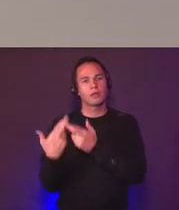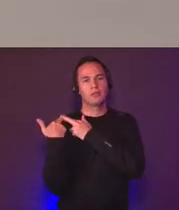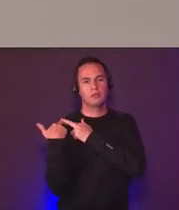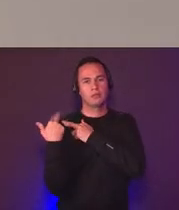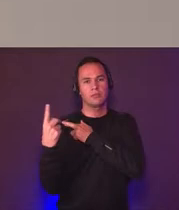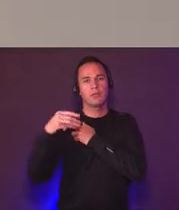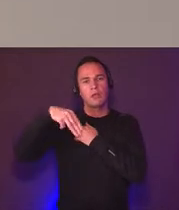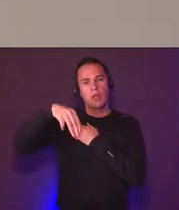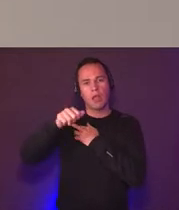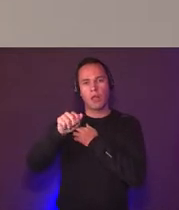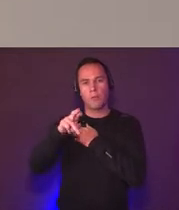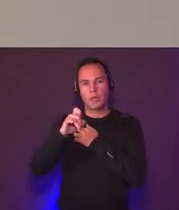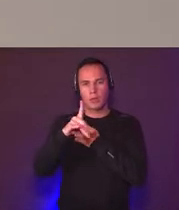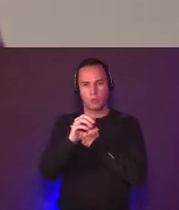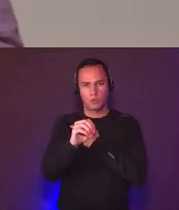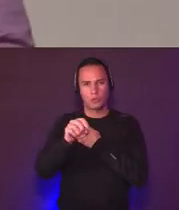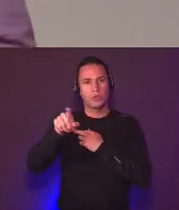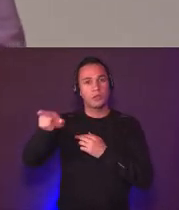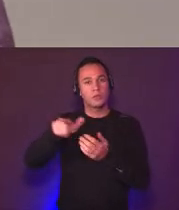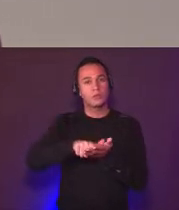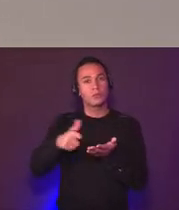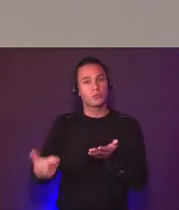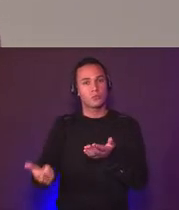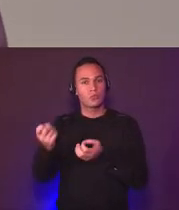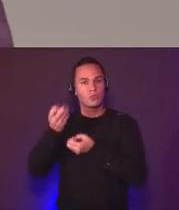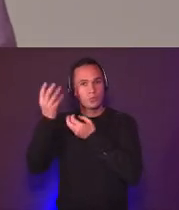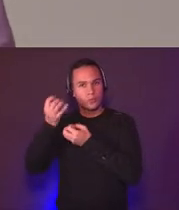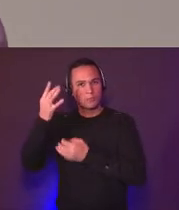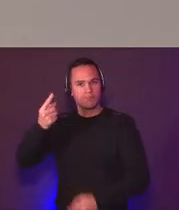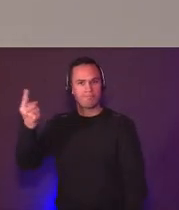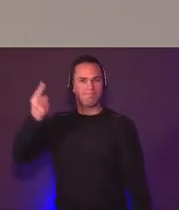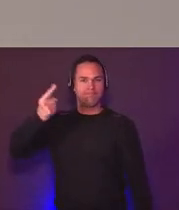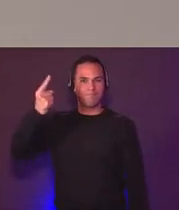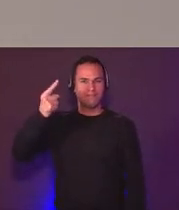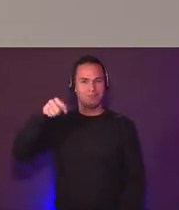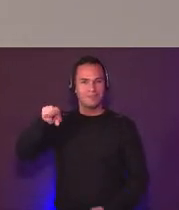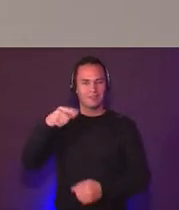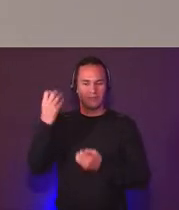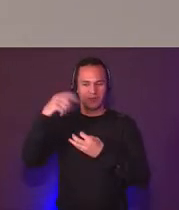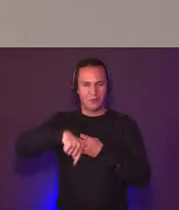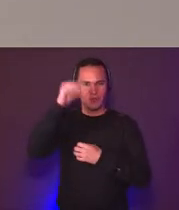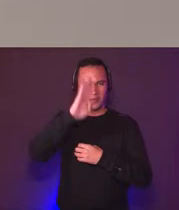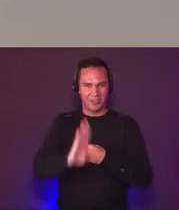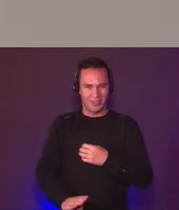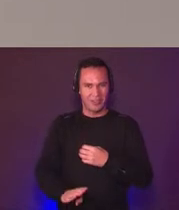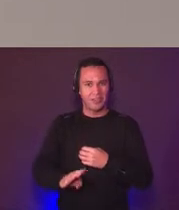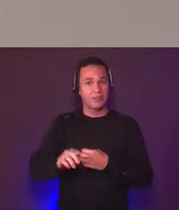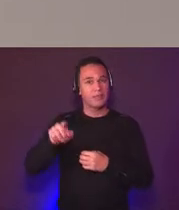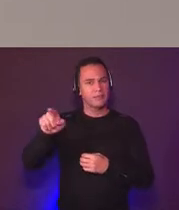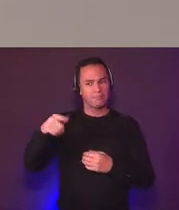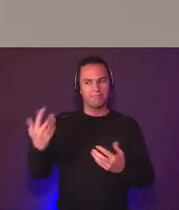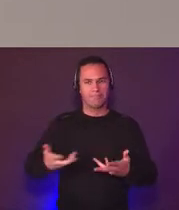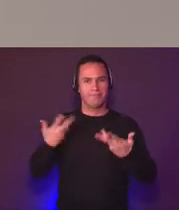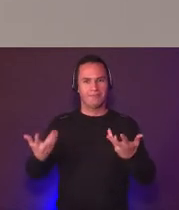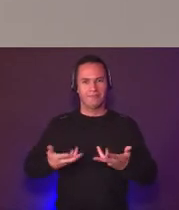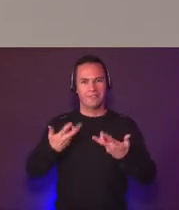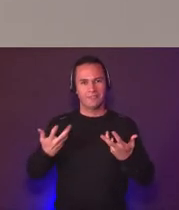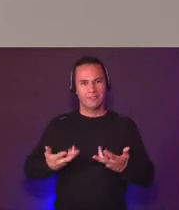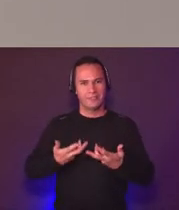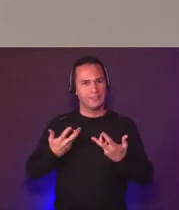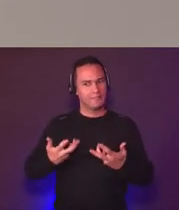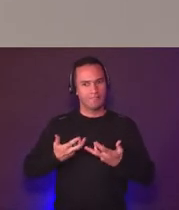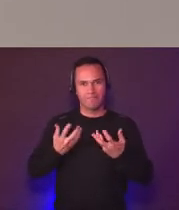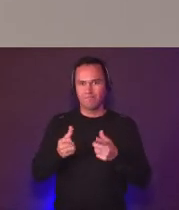sessão é o Marcelo Soares, que é um jornalista de dados, um dos pioneiros do jornalismo de dados no Brasil e um grande entusiasta, assim,